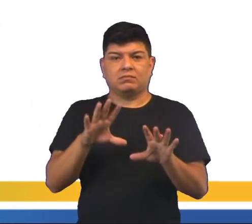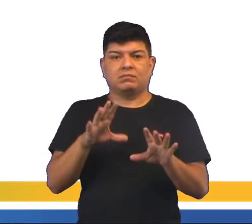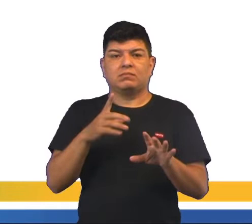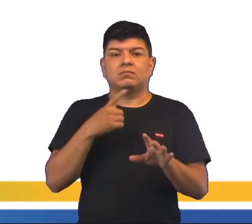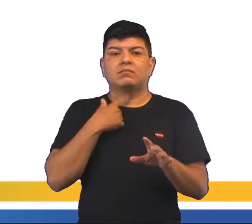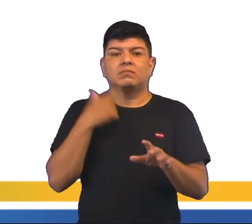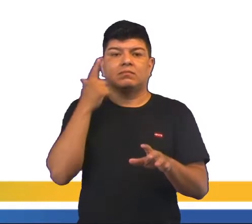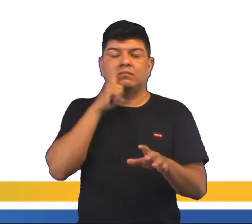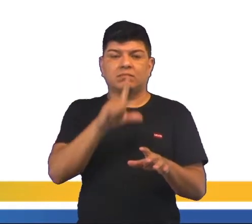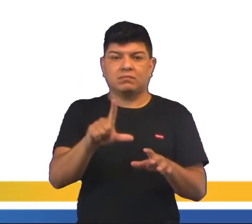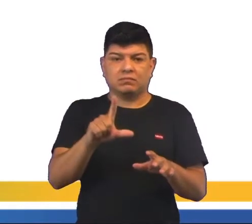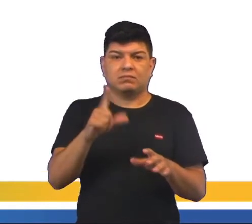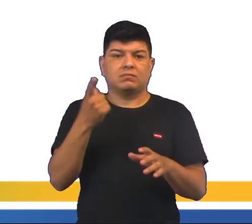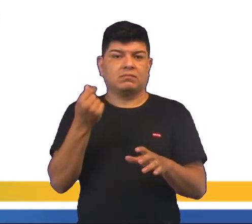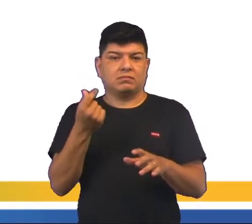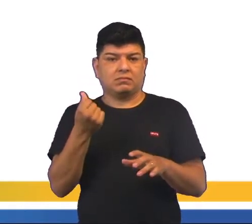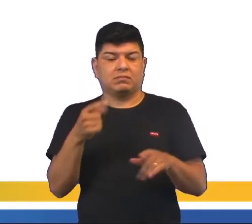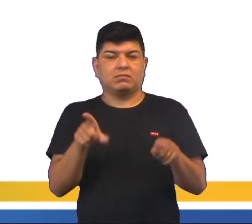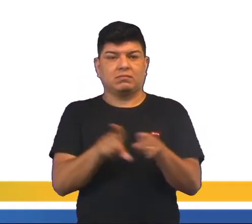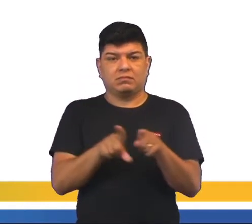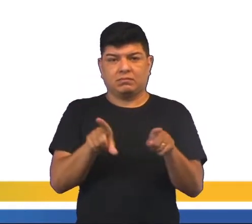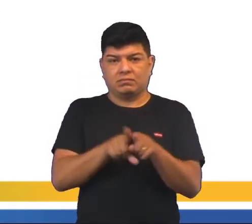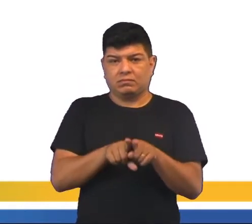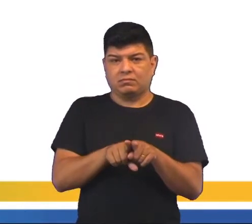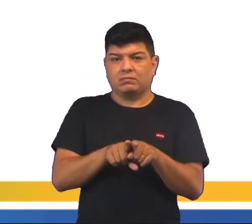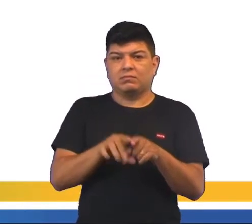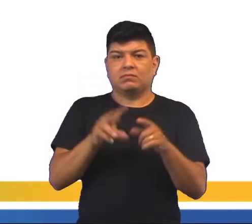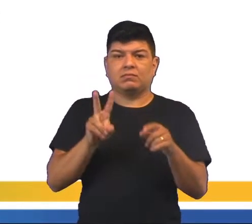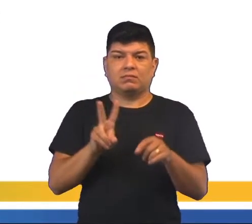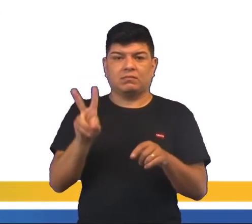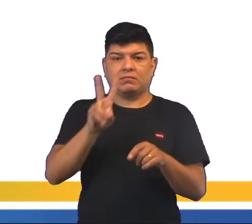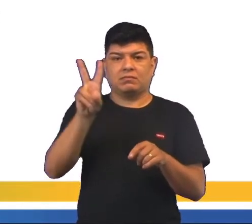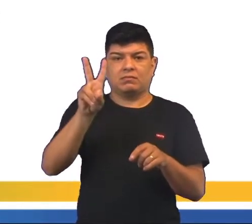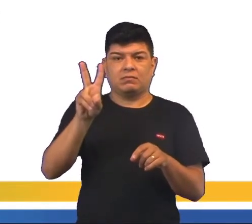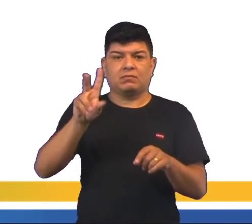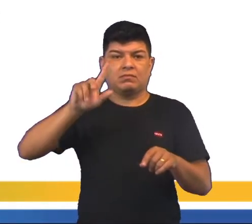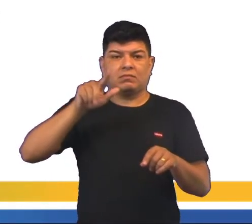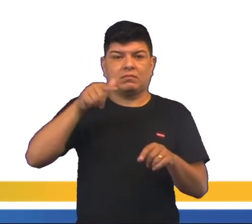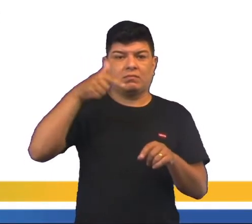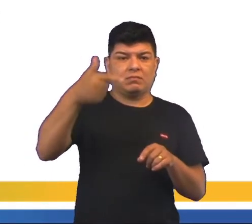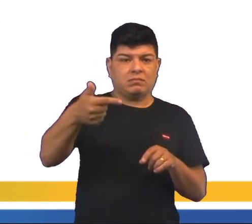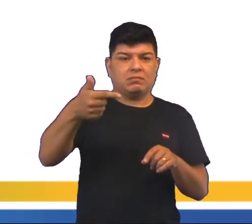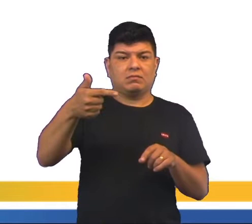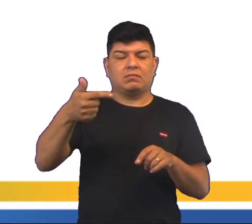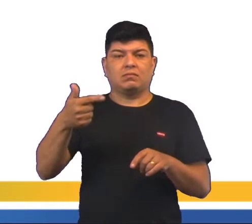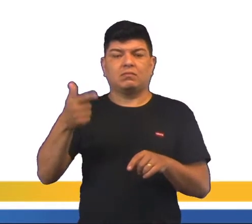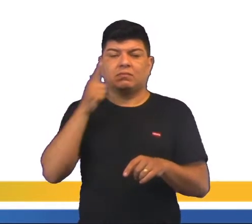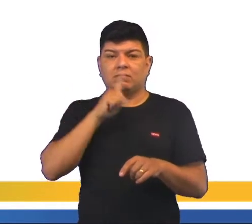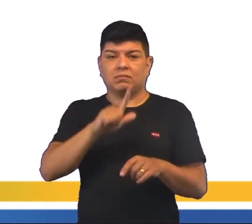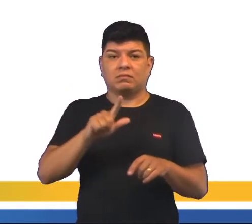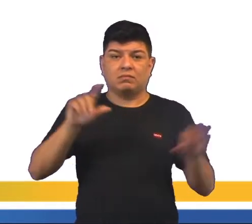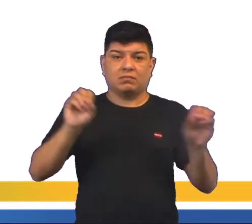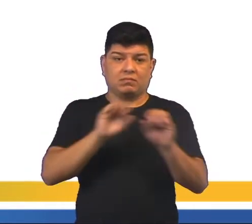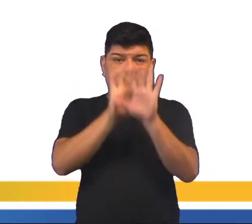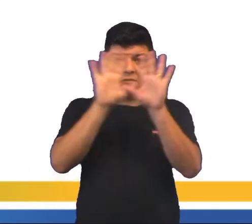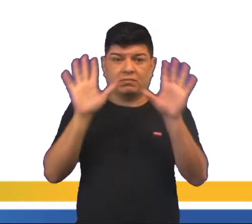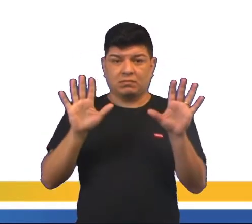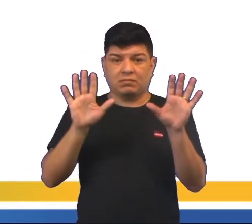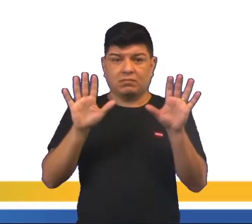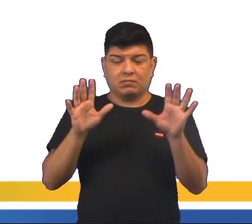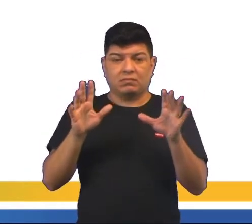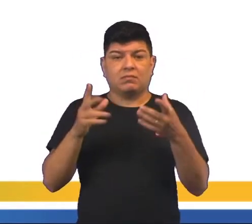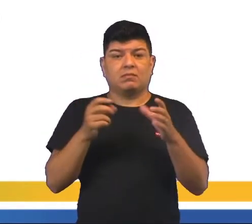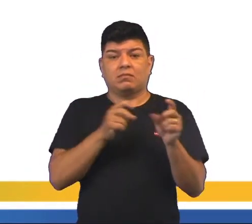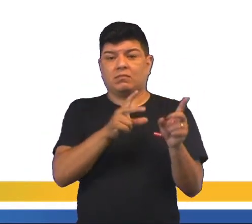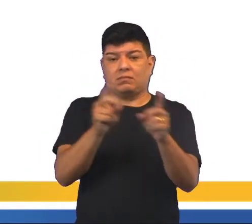intenção de angariar e reter riquezas, né, determinando o valor de uma nação a partir de suas posses. Claramente, o